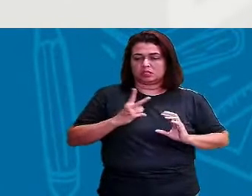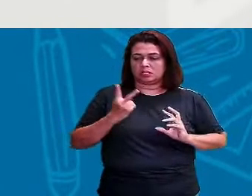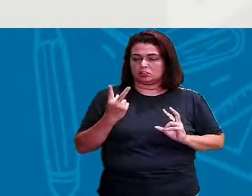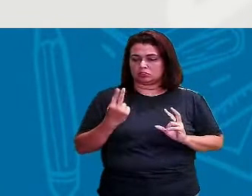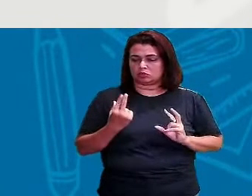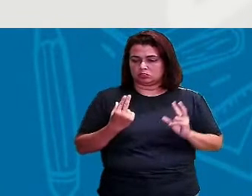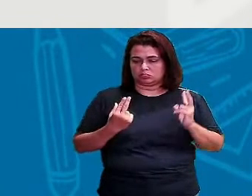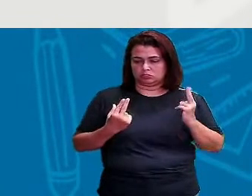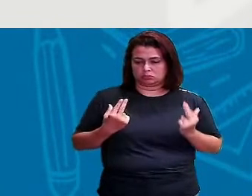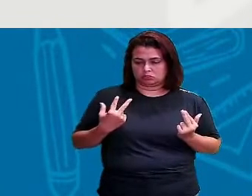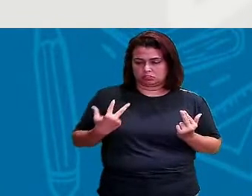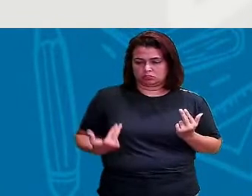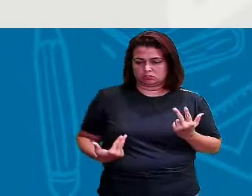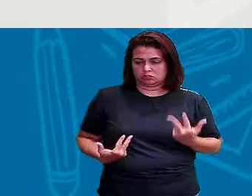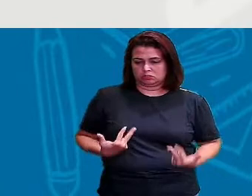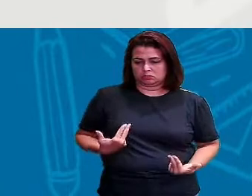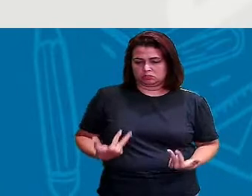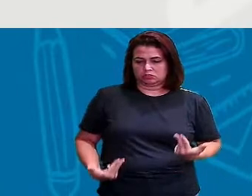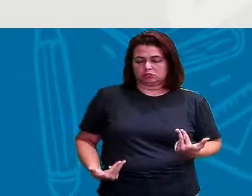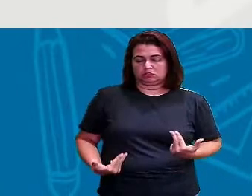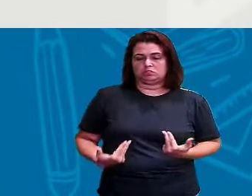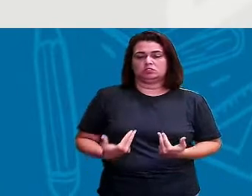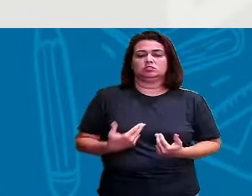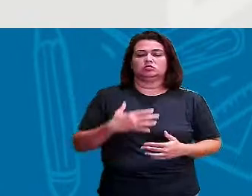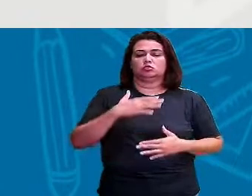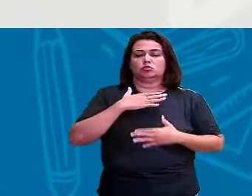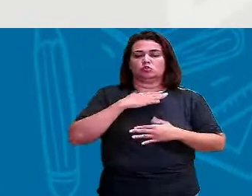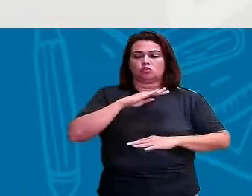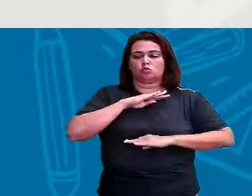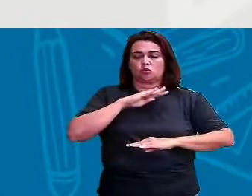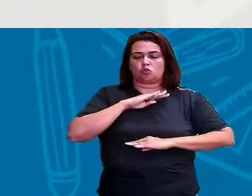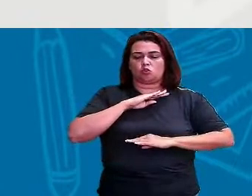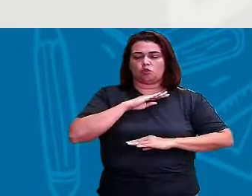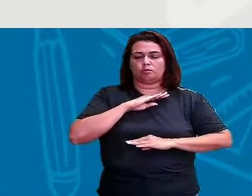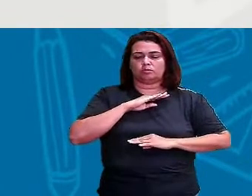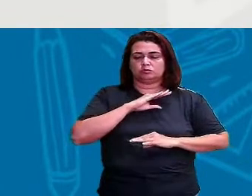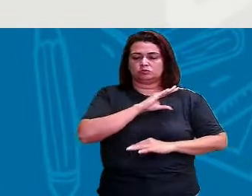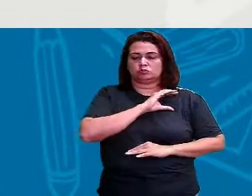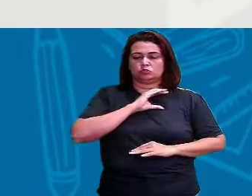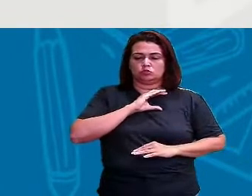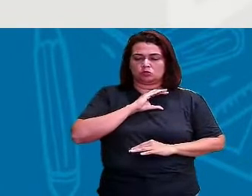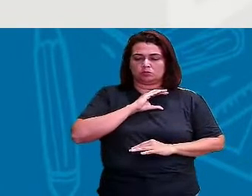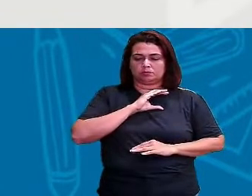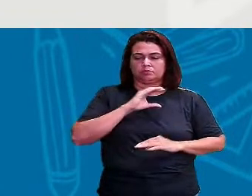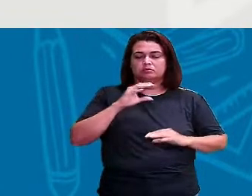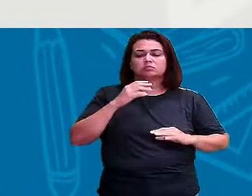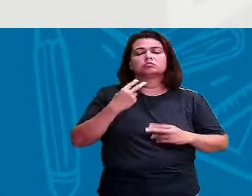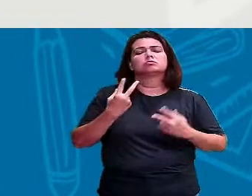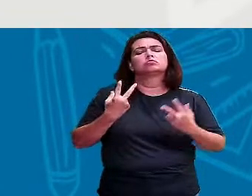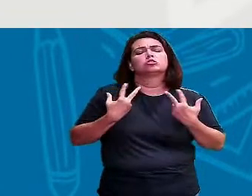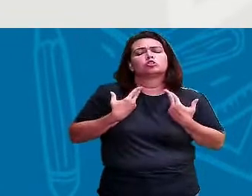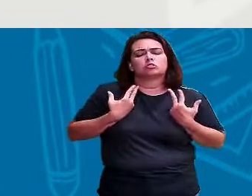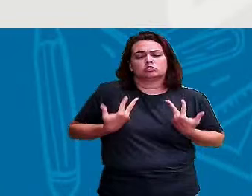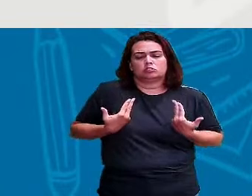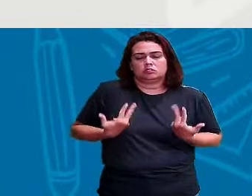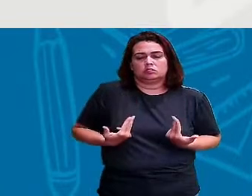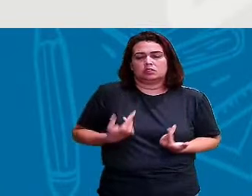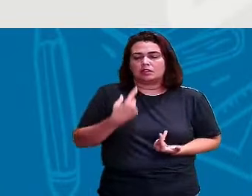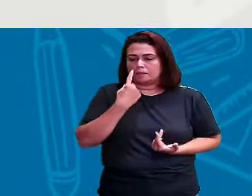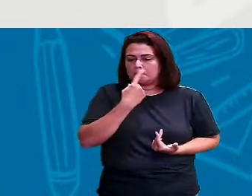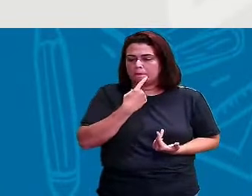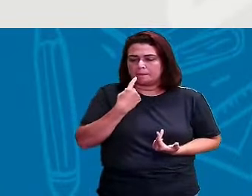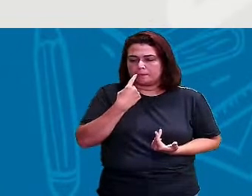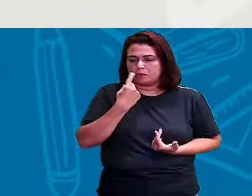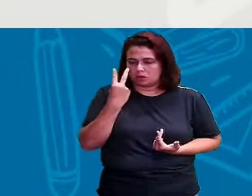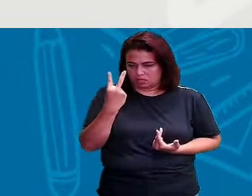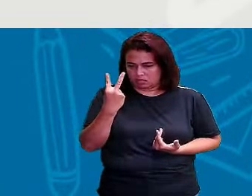Que tem de 2, tá, gente? Par, 2. O que é que tem no nosso corpo que vai ter de 2? Boca tem